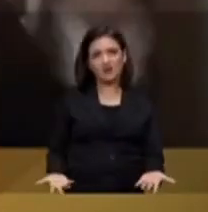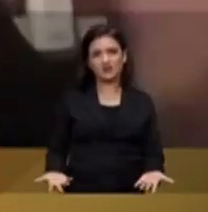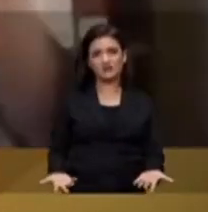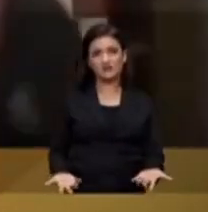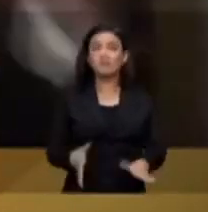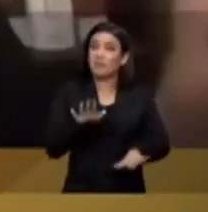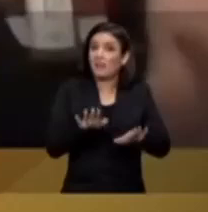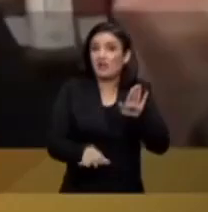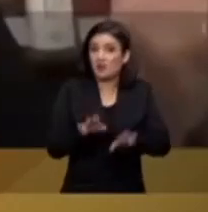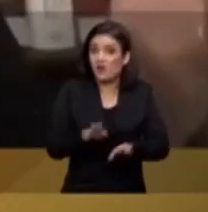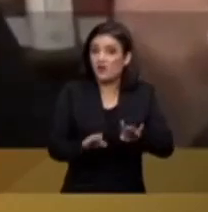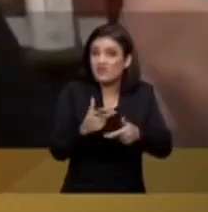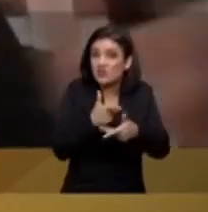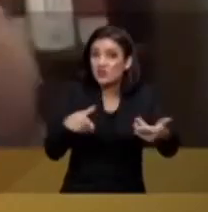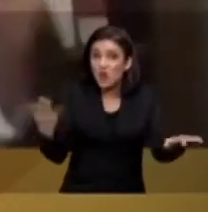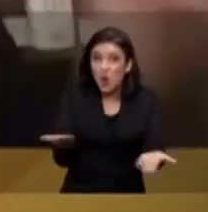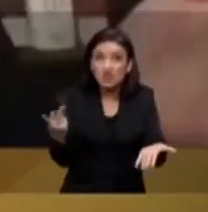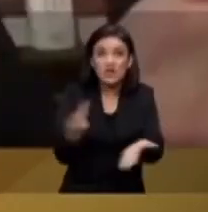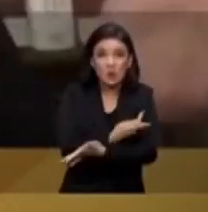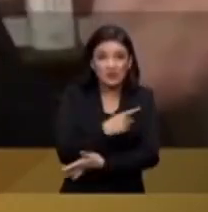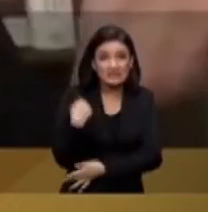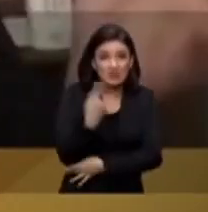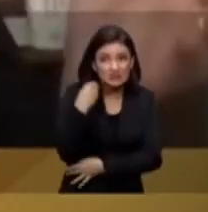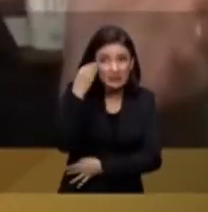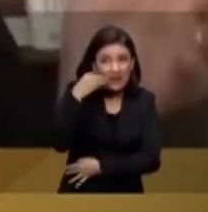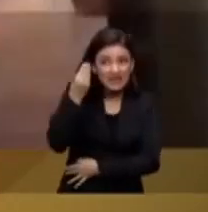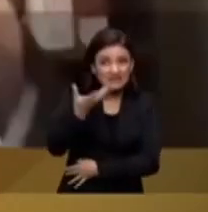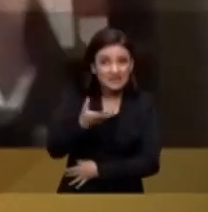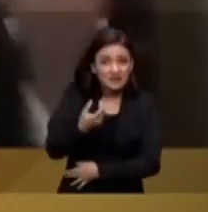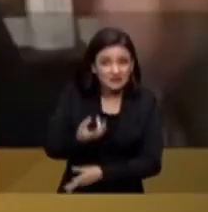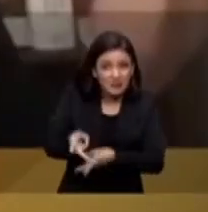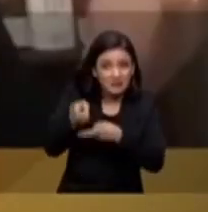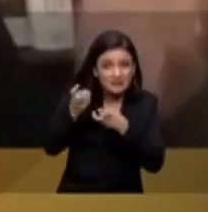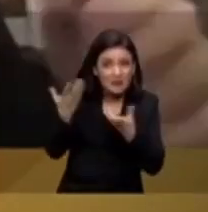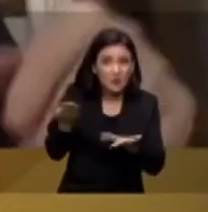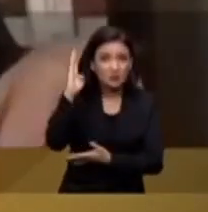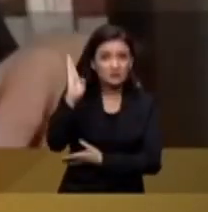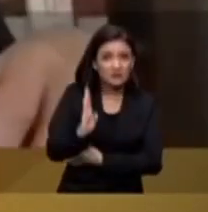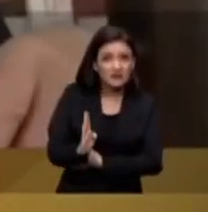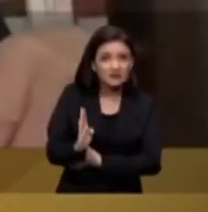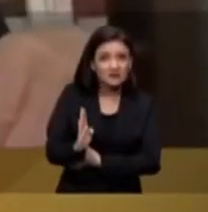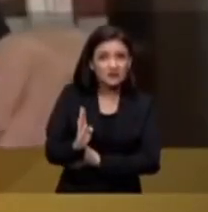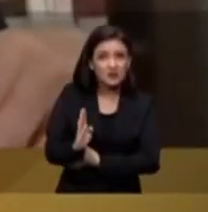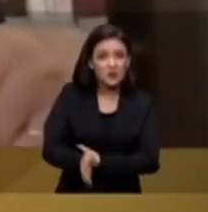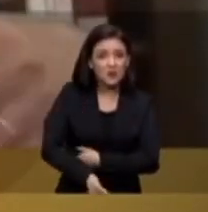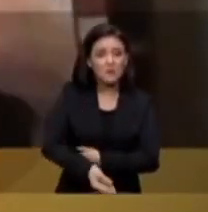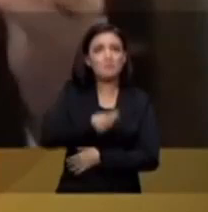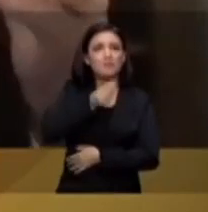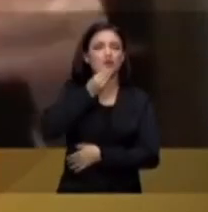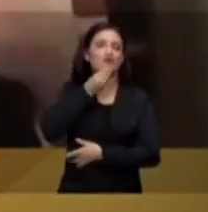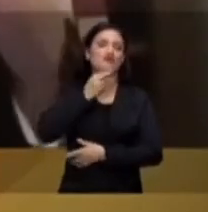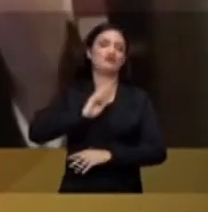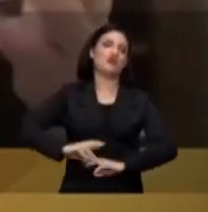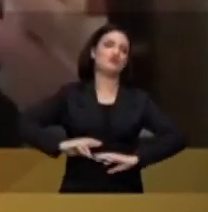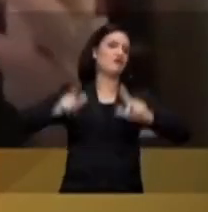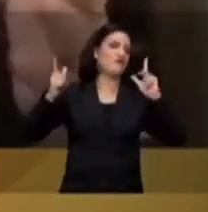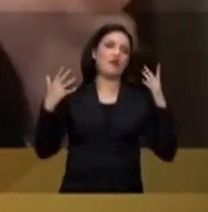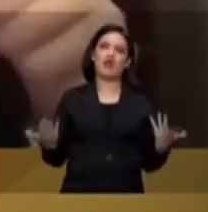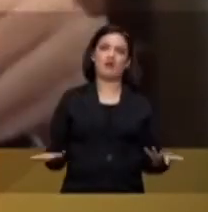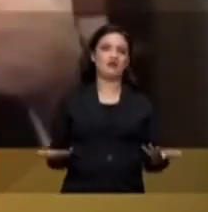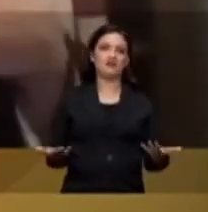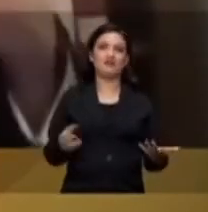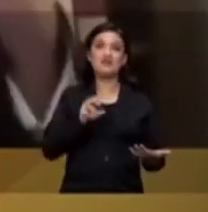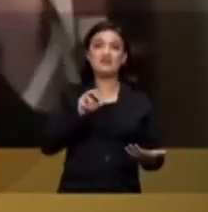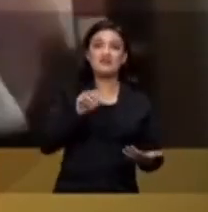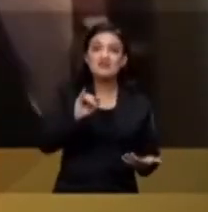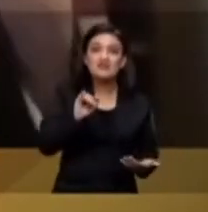os acontecimentos que hoje estamos vivendo no Brasil talvez pudessem ter um rumo distinto.